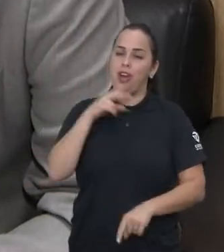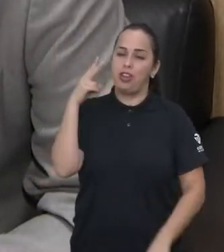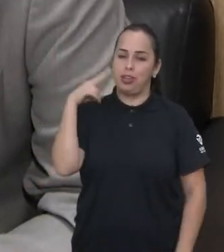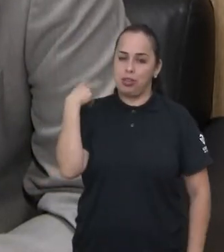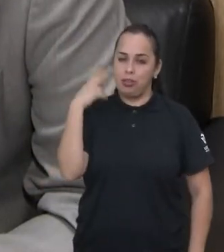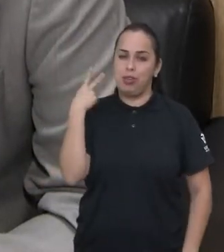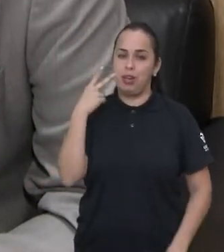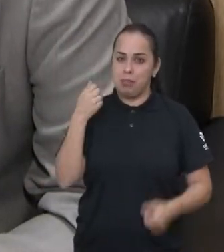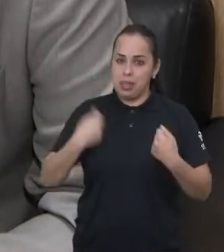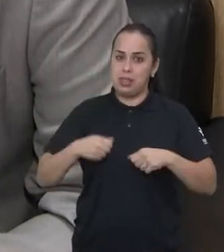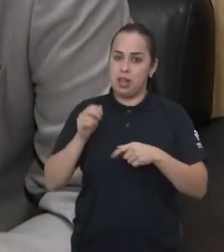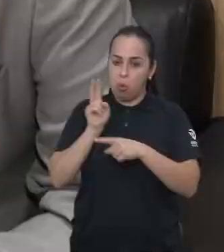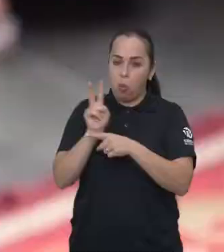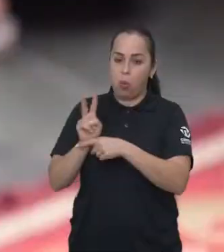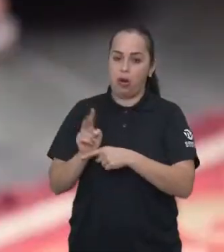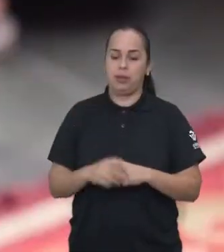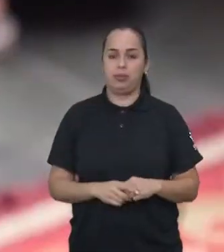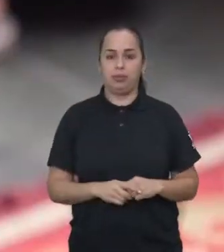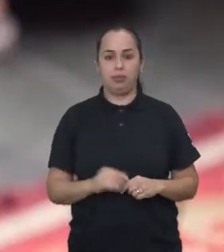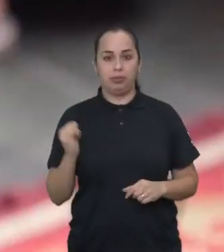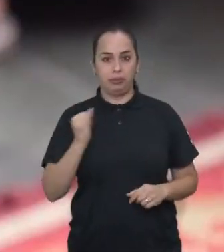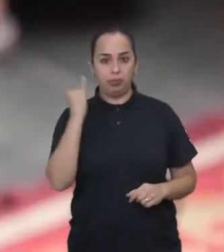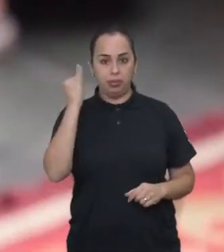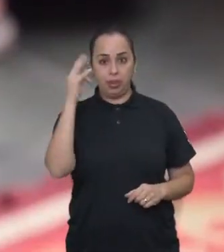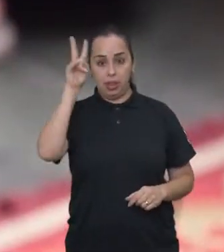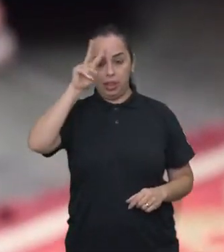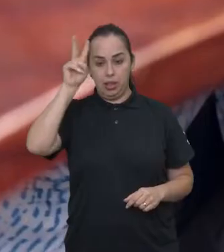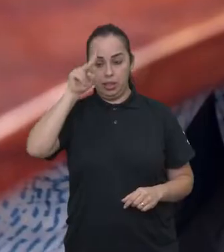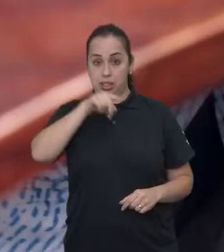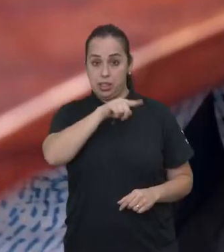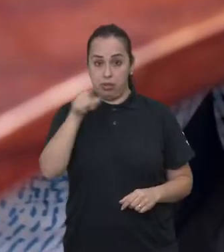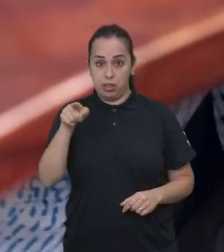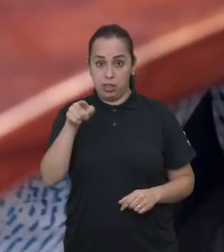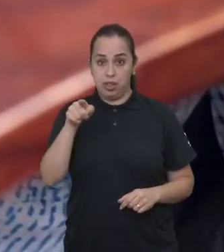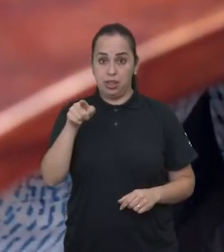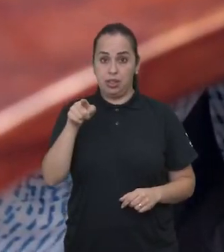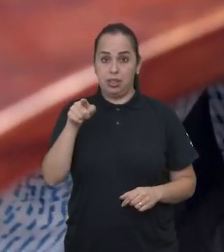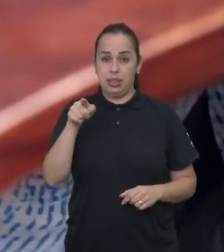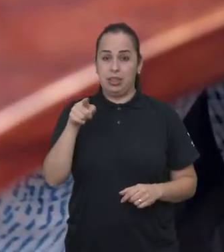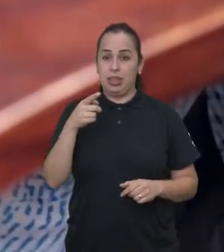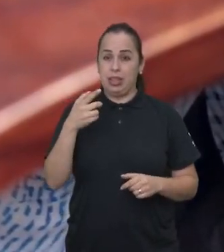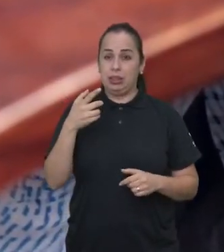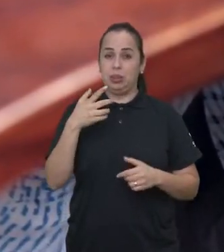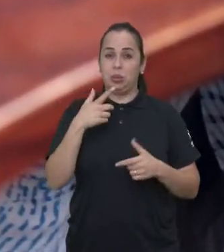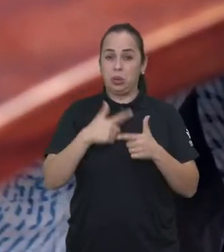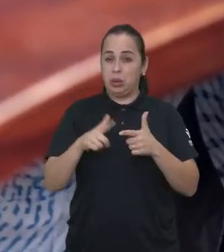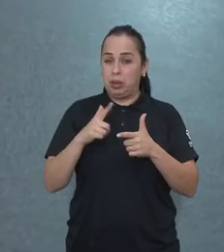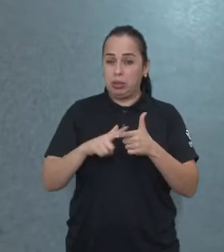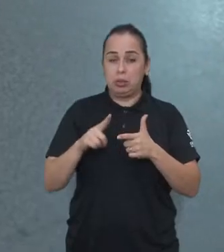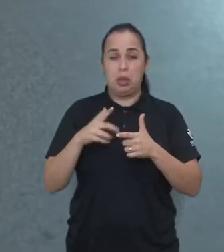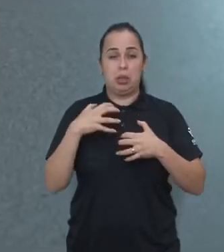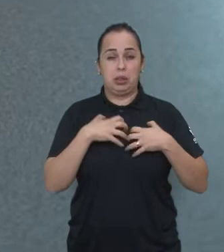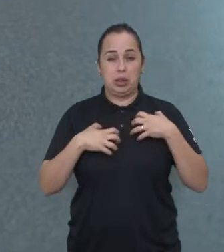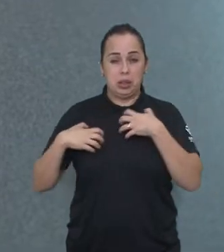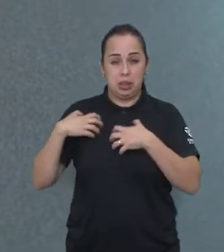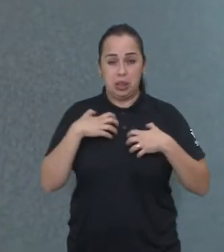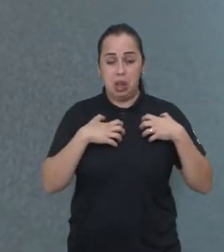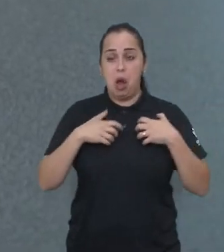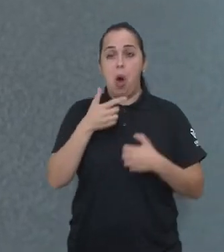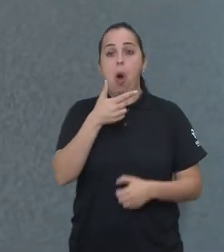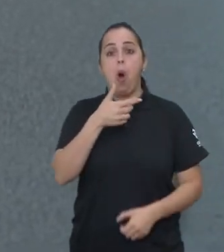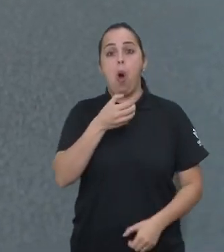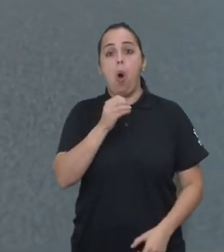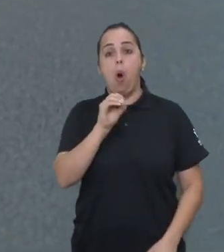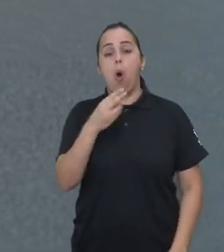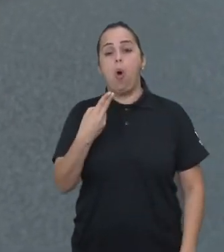por nós aqui do legislativo e é importante ressaltar se você está passando por alguma dificuldade ou conhece